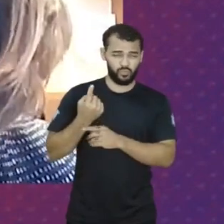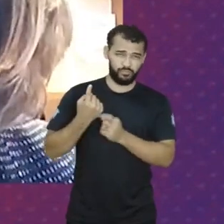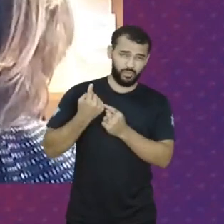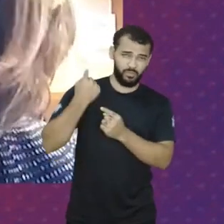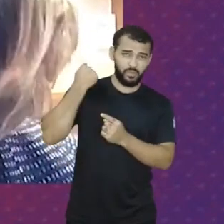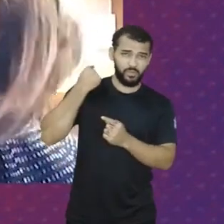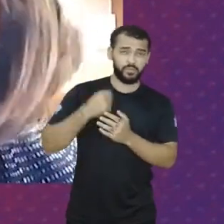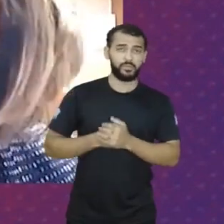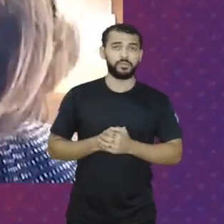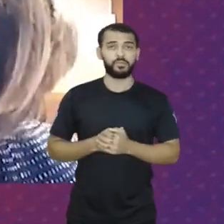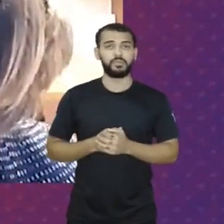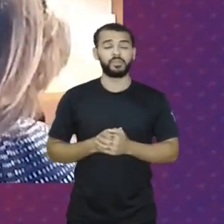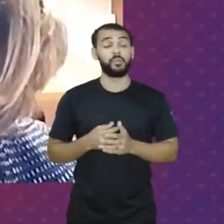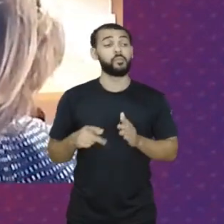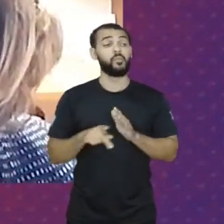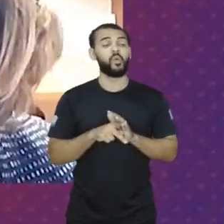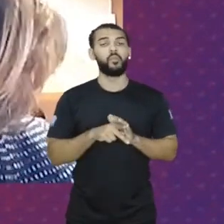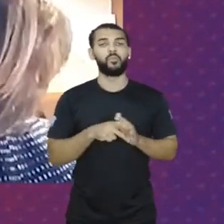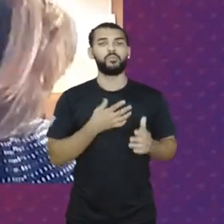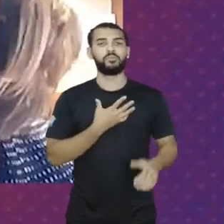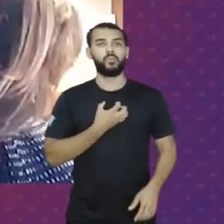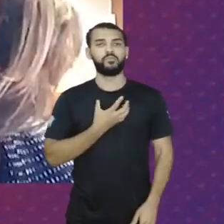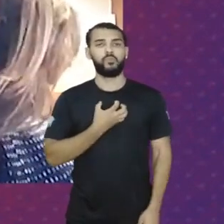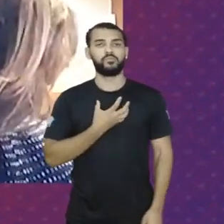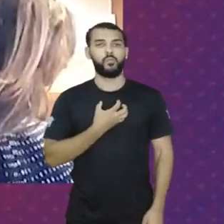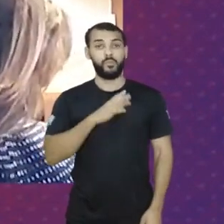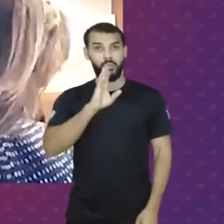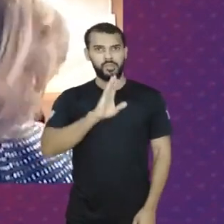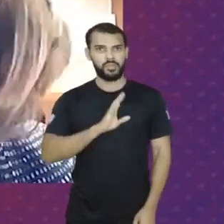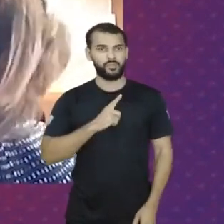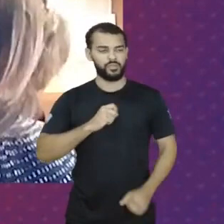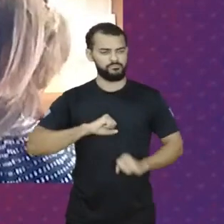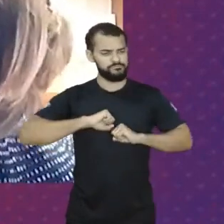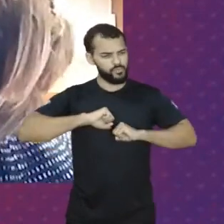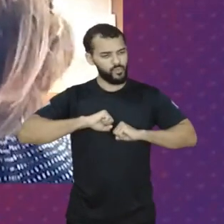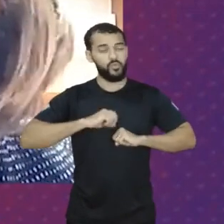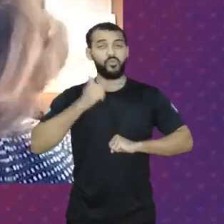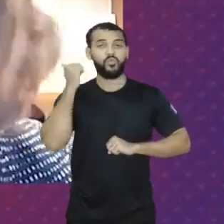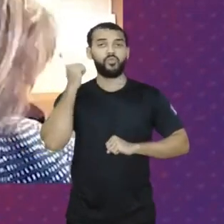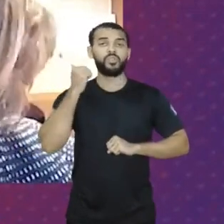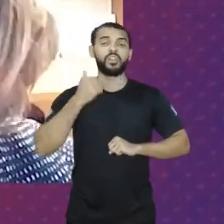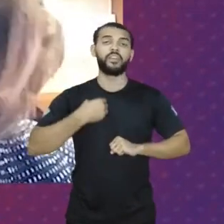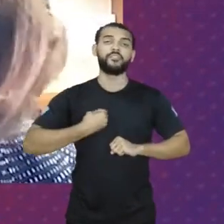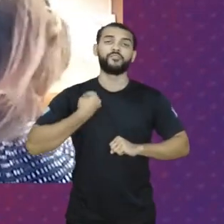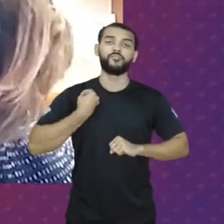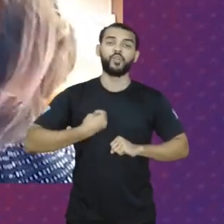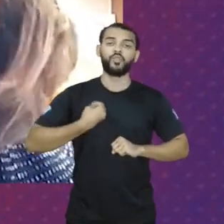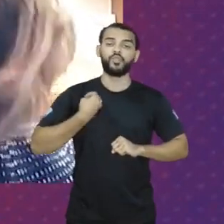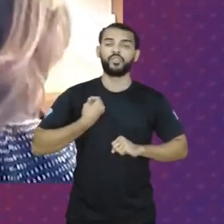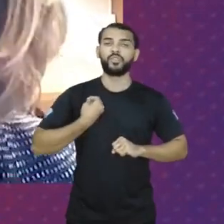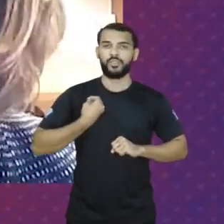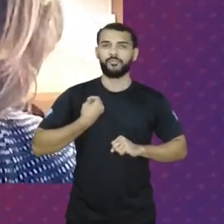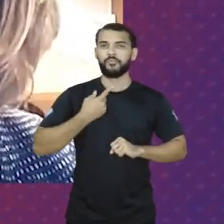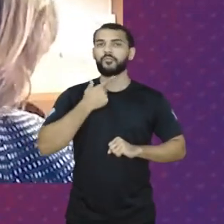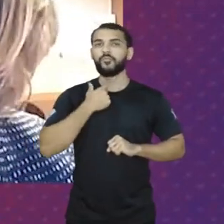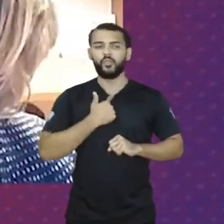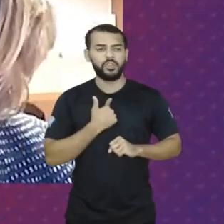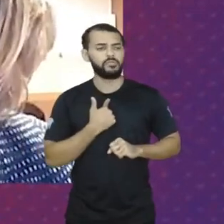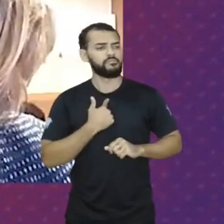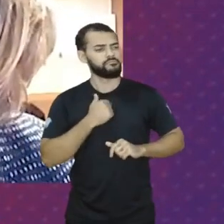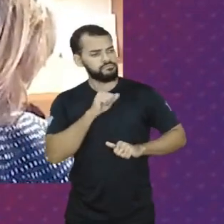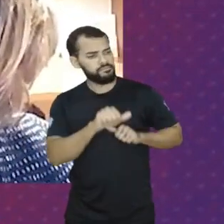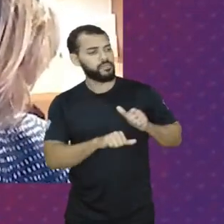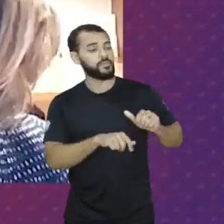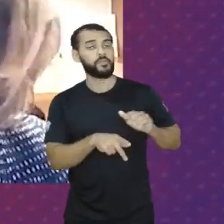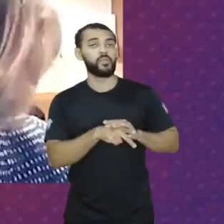nasce do coração pulsante do Brasil. E ele nasce como uma síntese de tantas experiências libertárias que o país